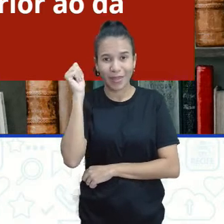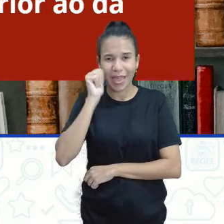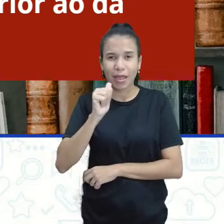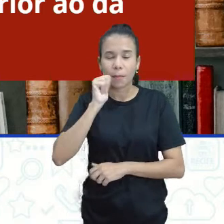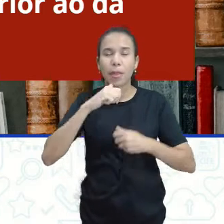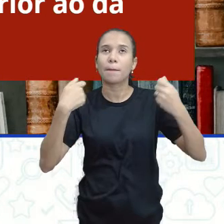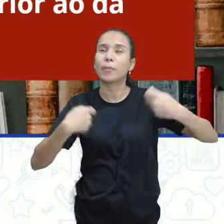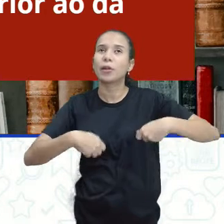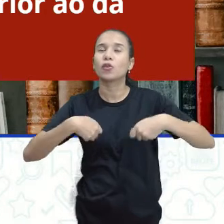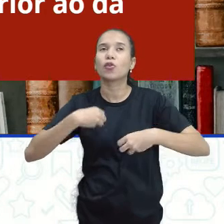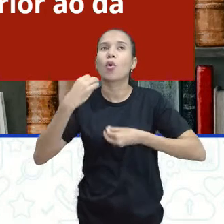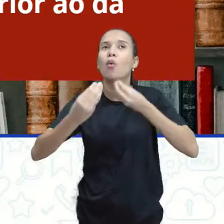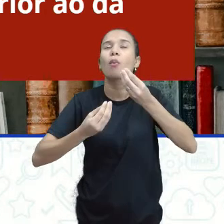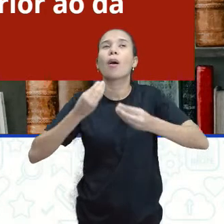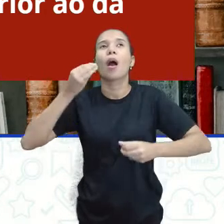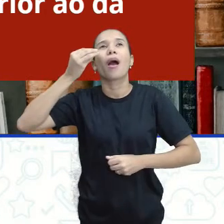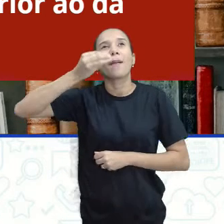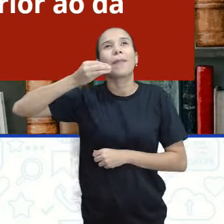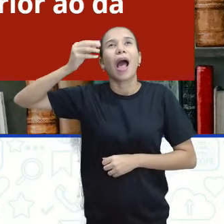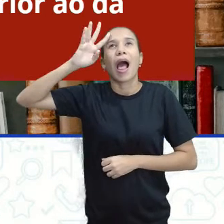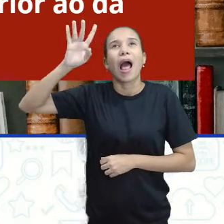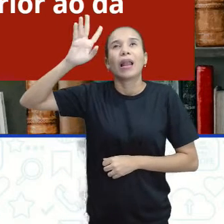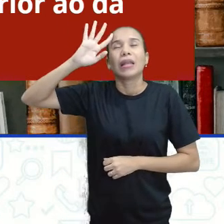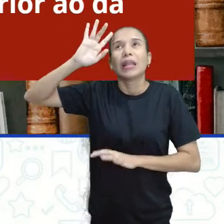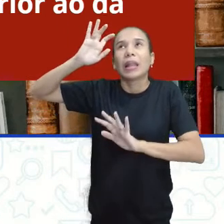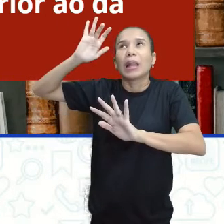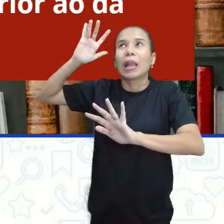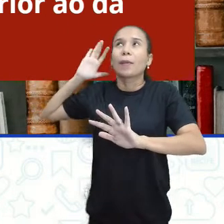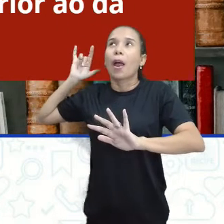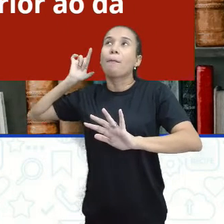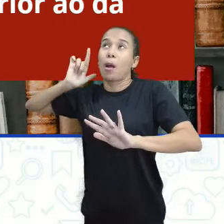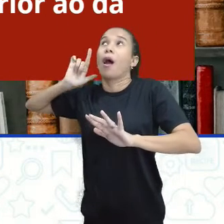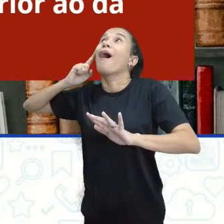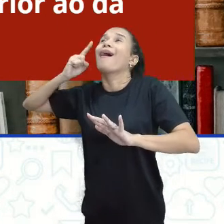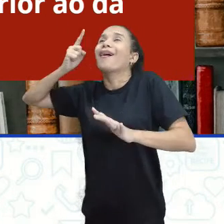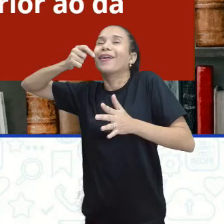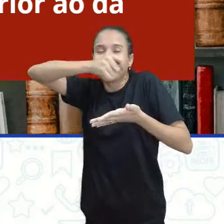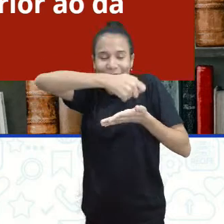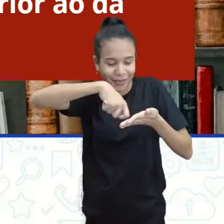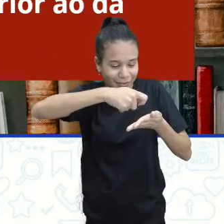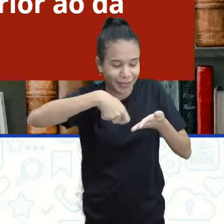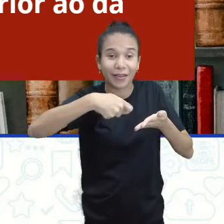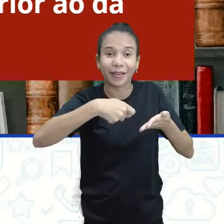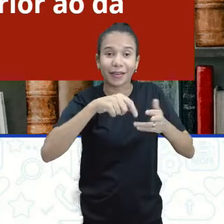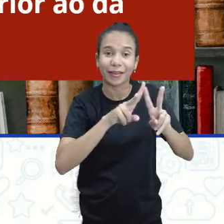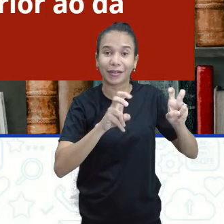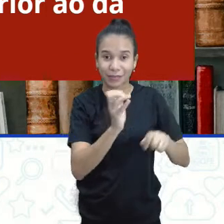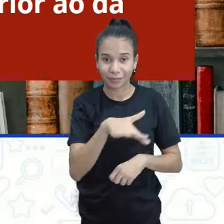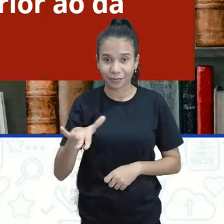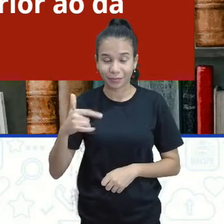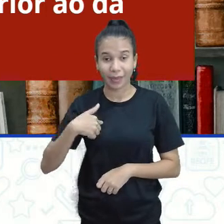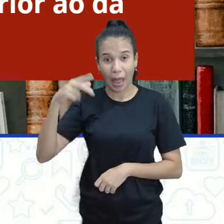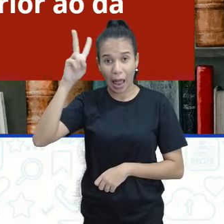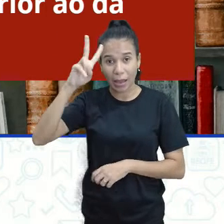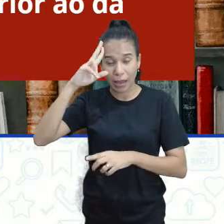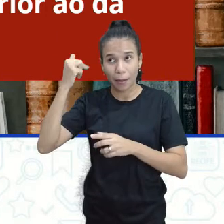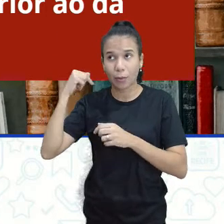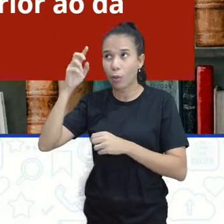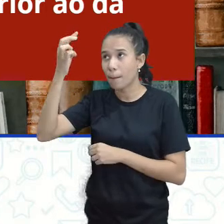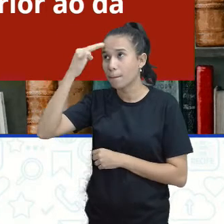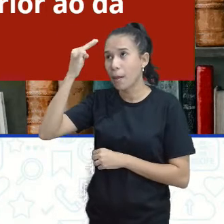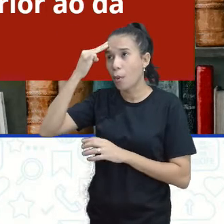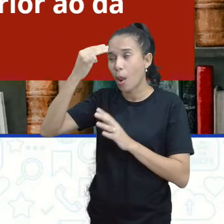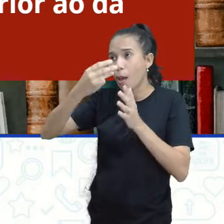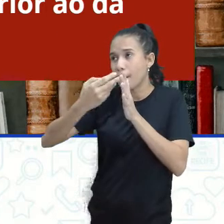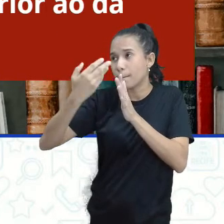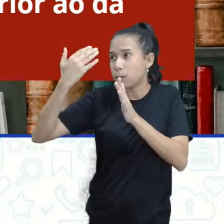precisou reviver fatos de seu passado para escrever sobre sua infância? Ela resgatou e acessou sua